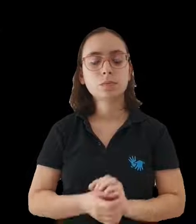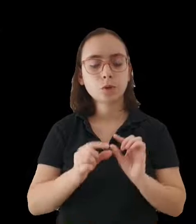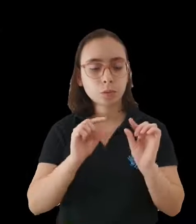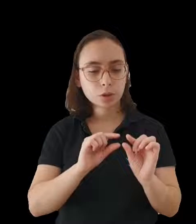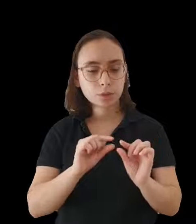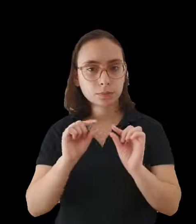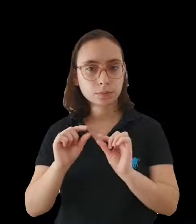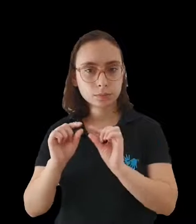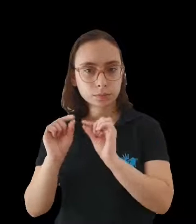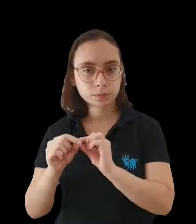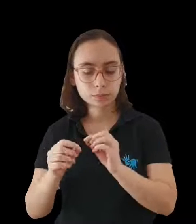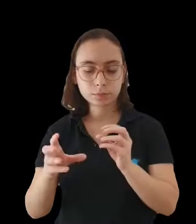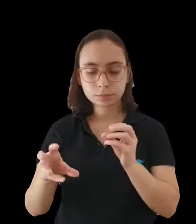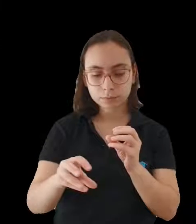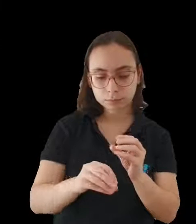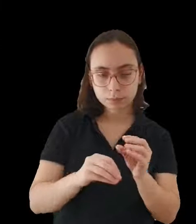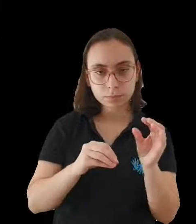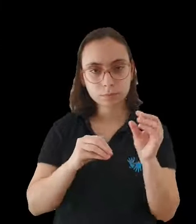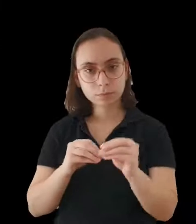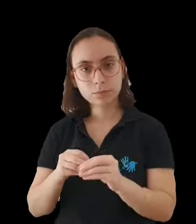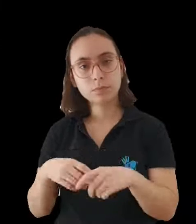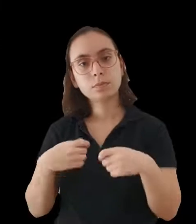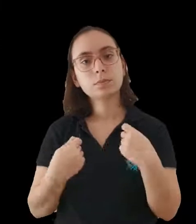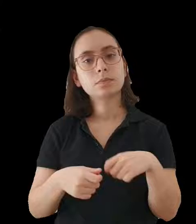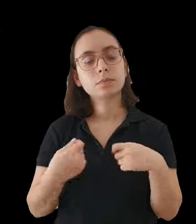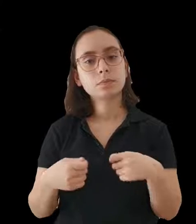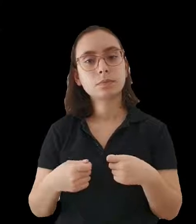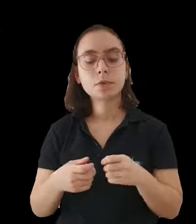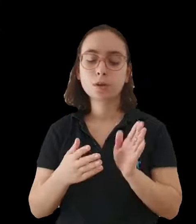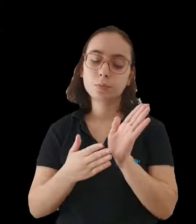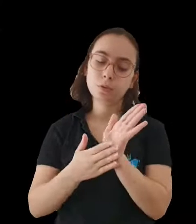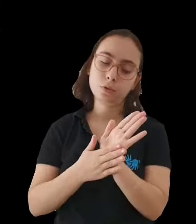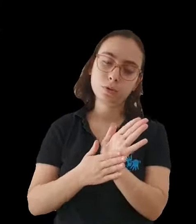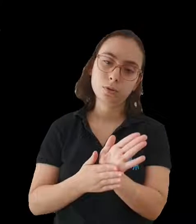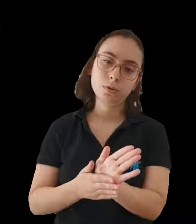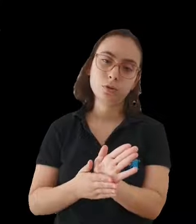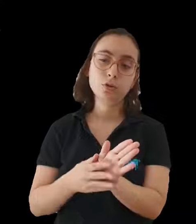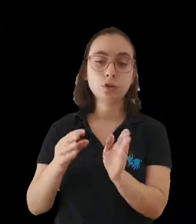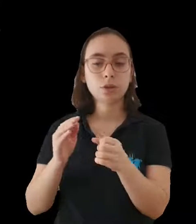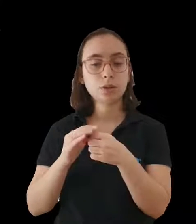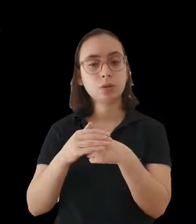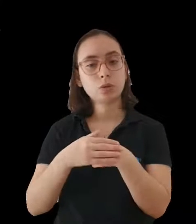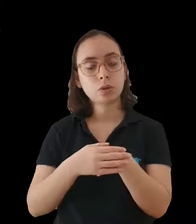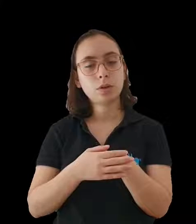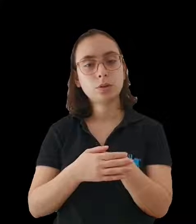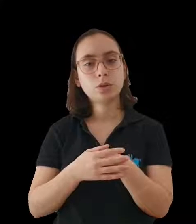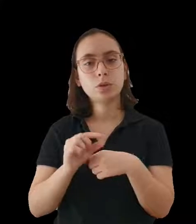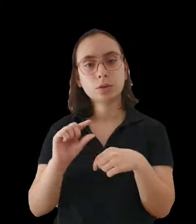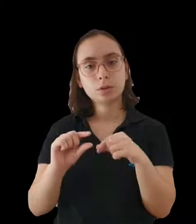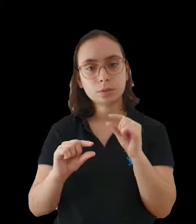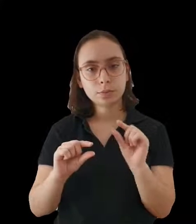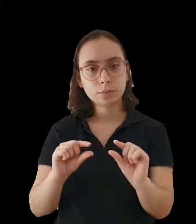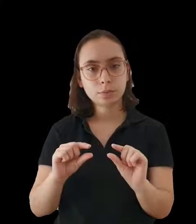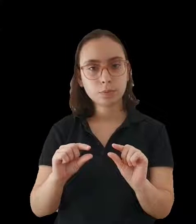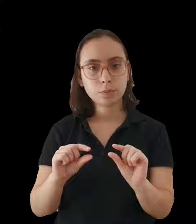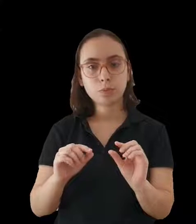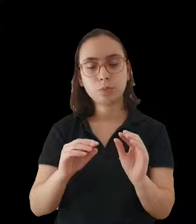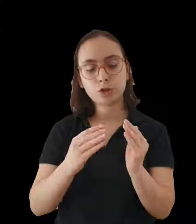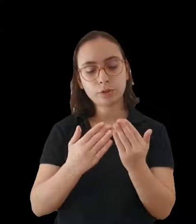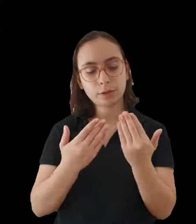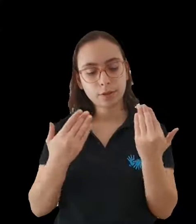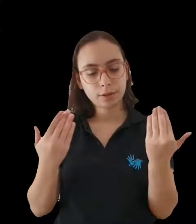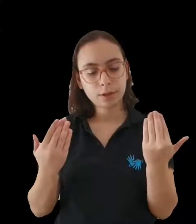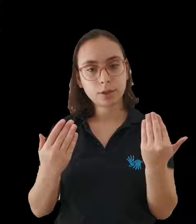por aqui, e aí se precisar apoia ele, tira de cena. Eles são menores, eles podem ficar todos atrás do castelo,